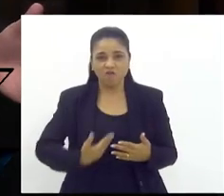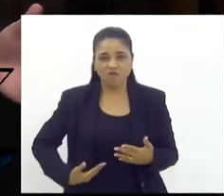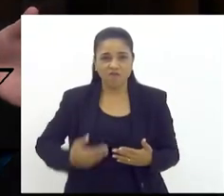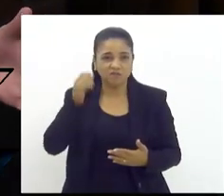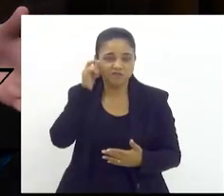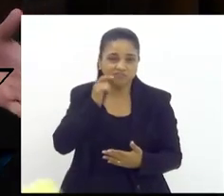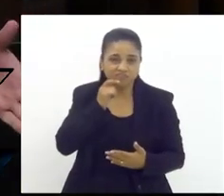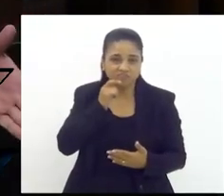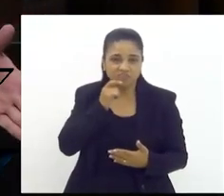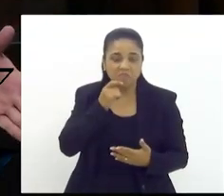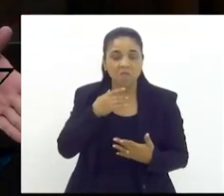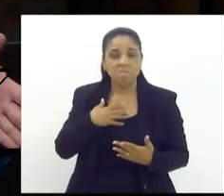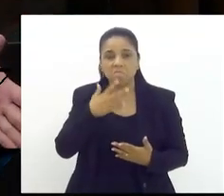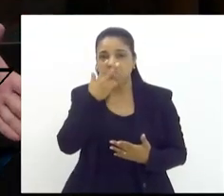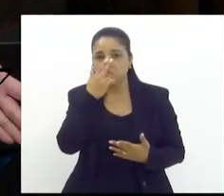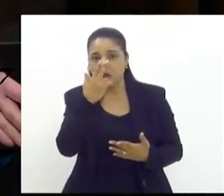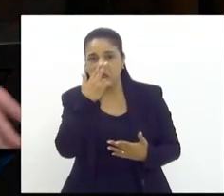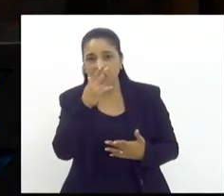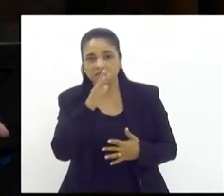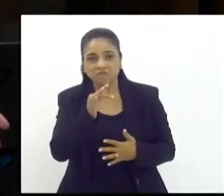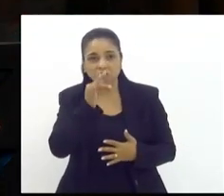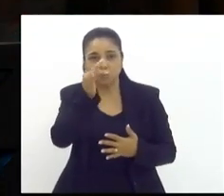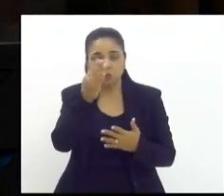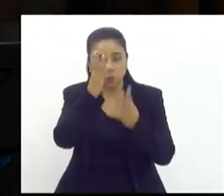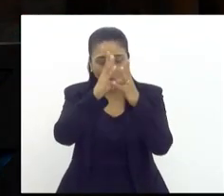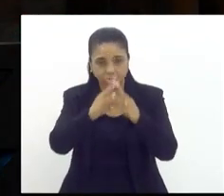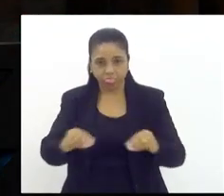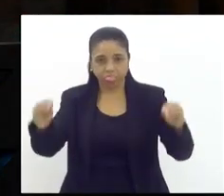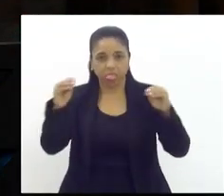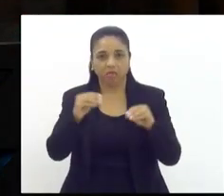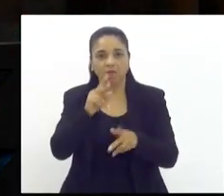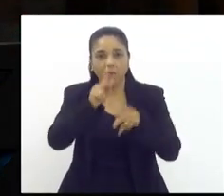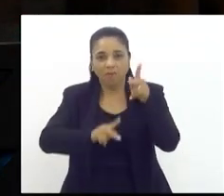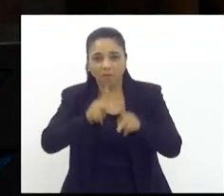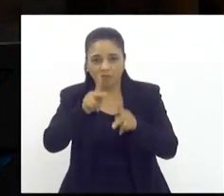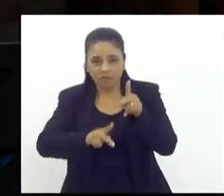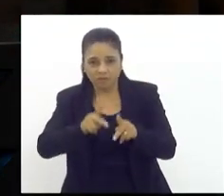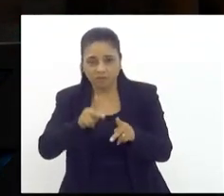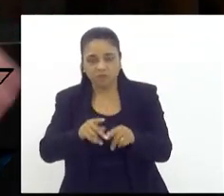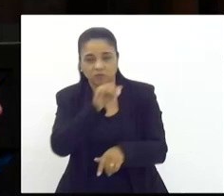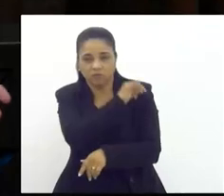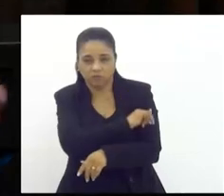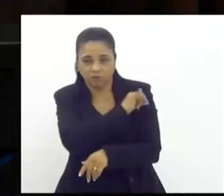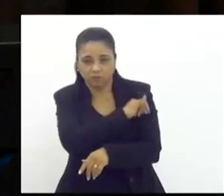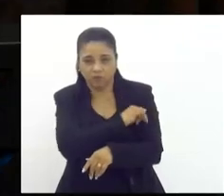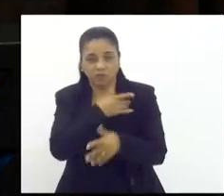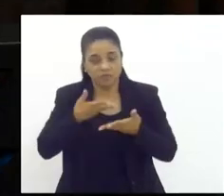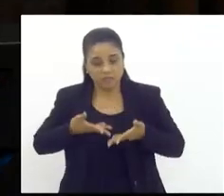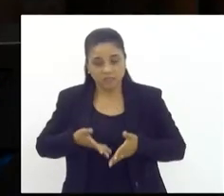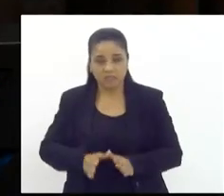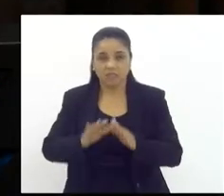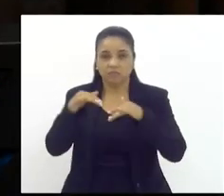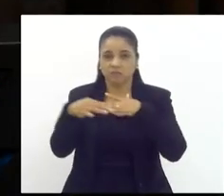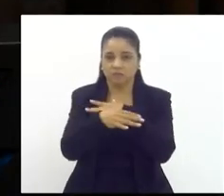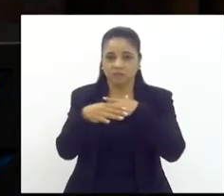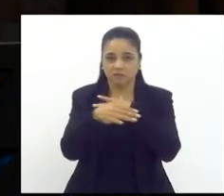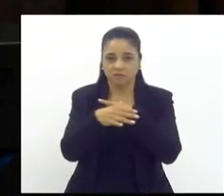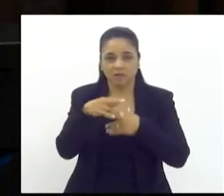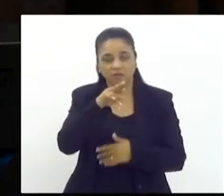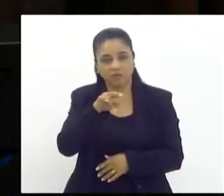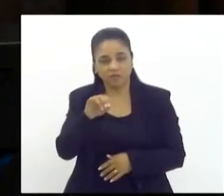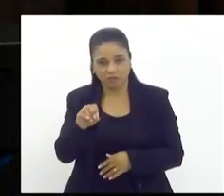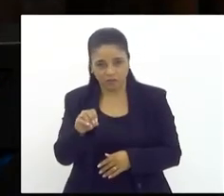que veio para acabar de vez com o futuro do Povo Fluminense com o futuro de todos nós que nascemos nas cidades do Estado do Rio de Janeiro